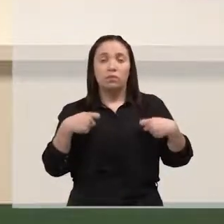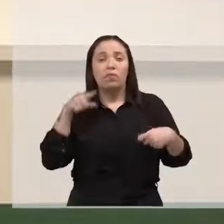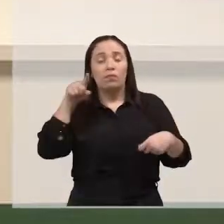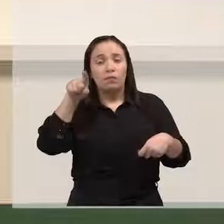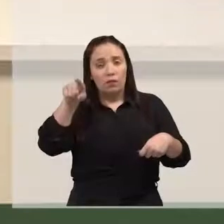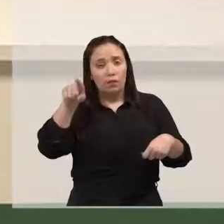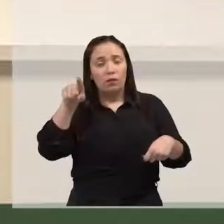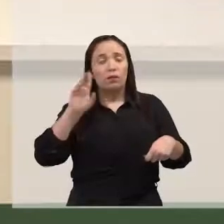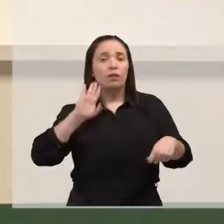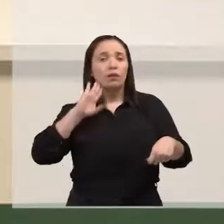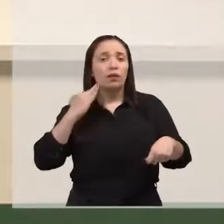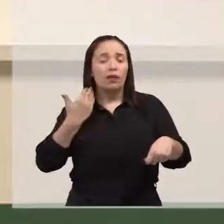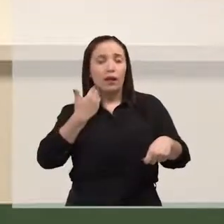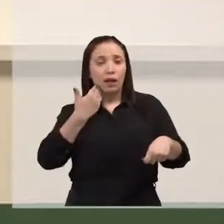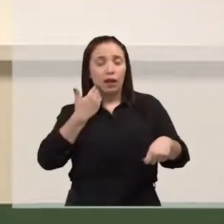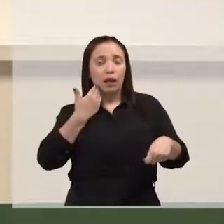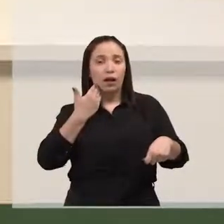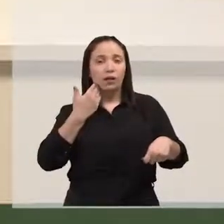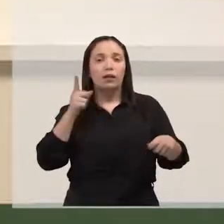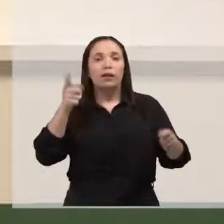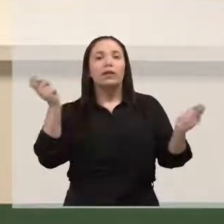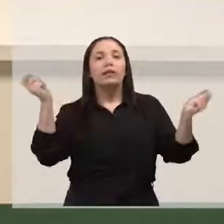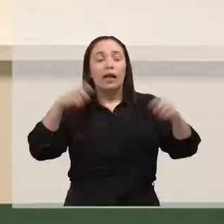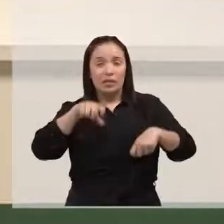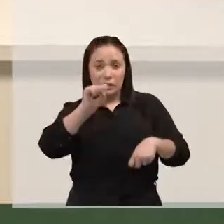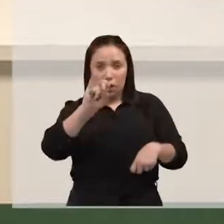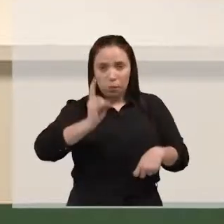ele teria força para